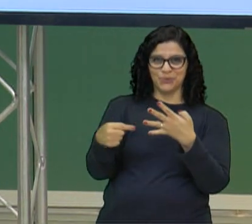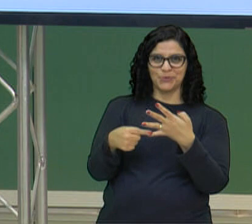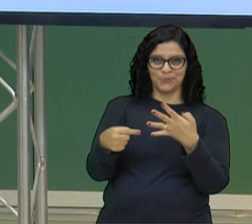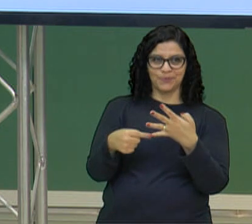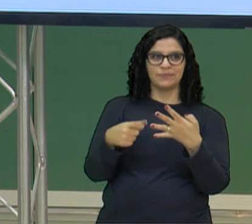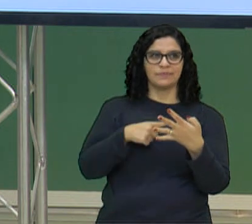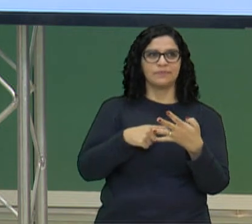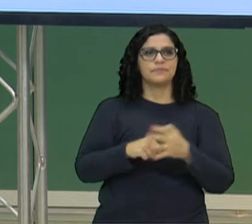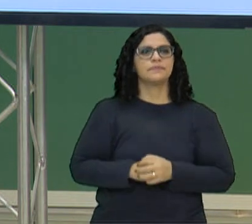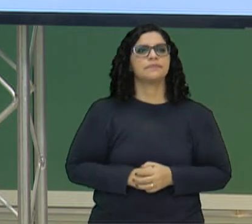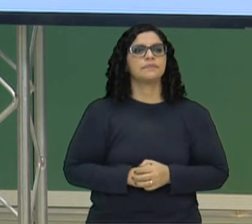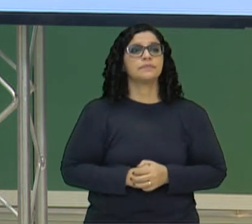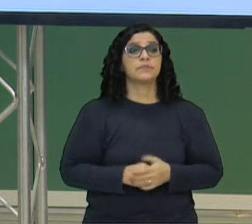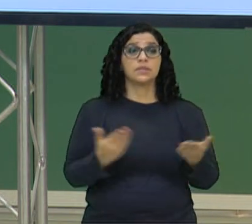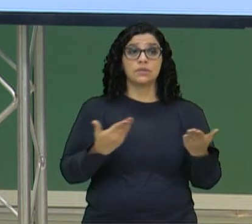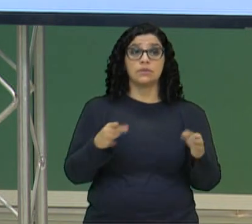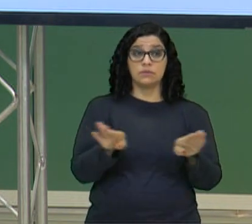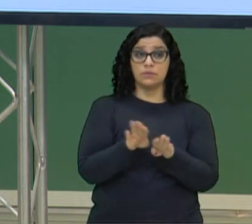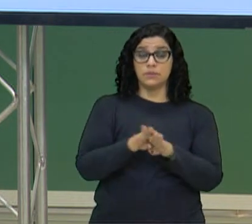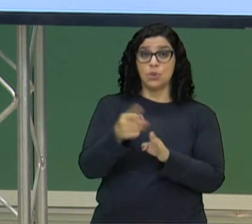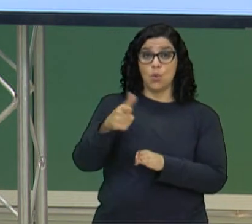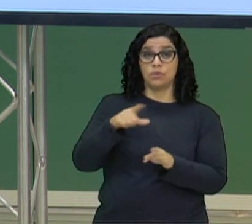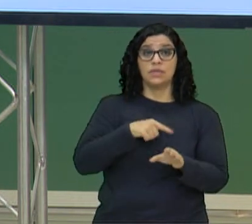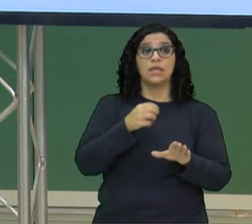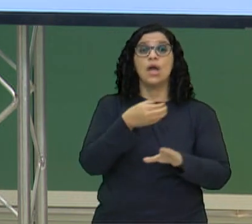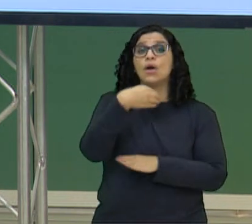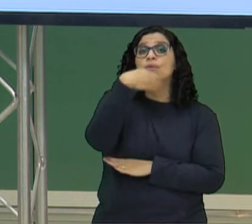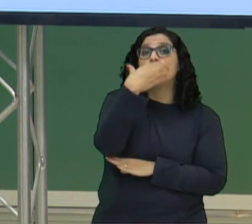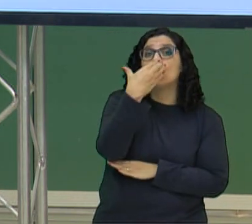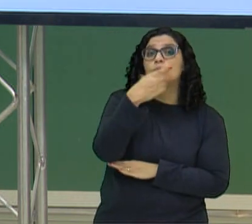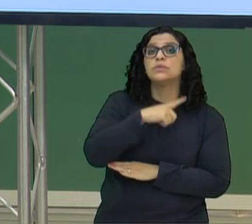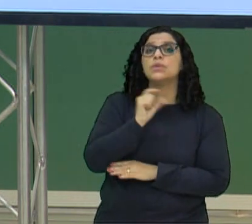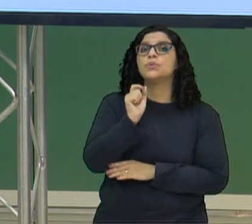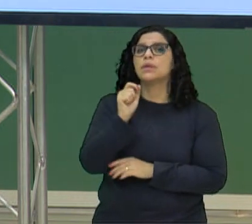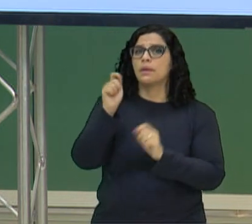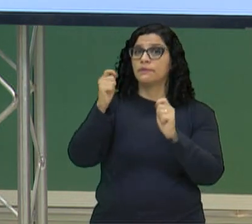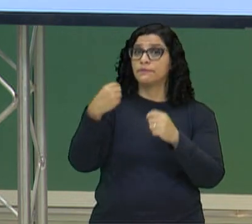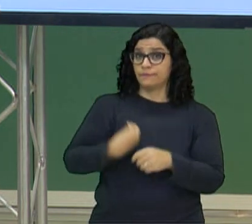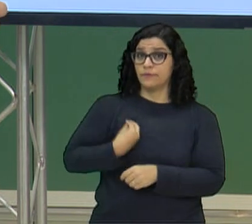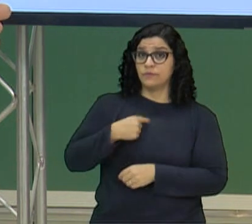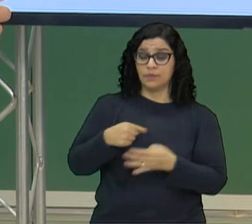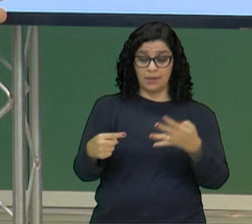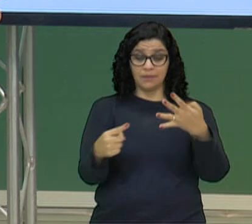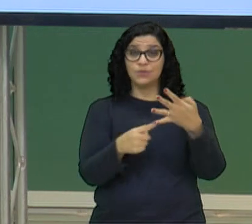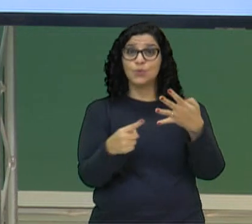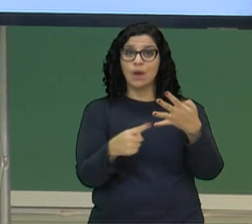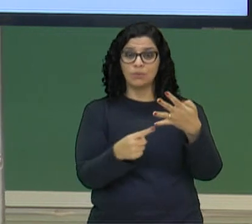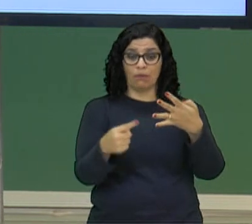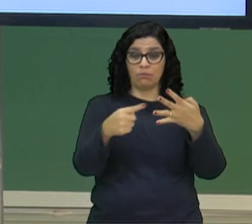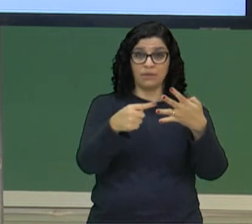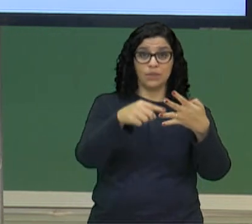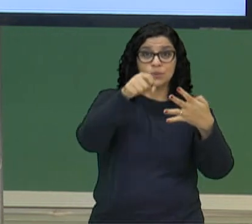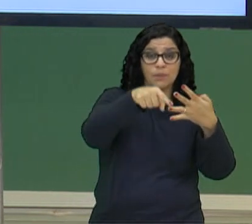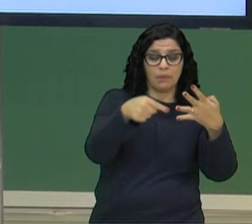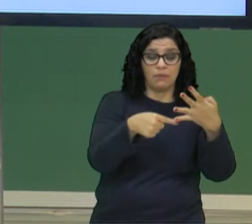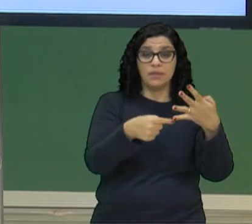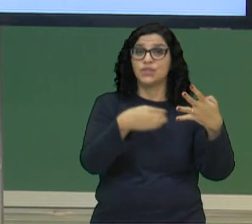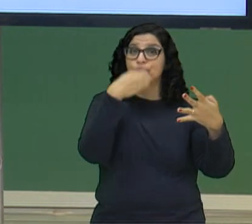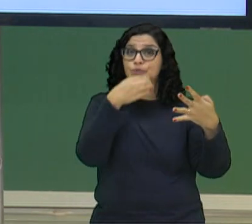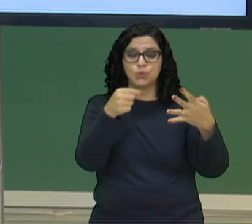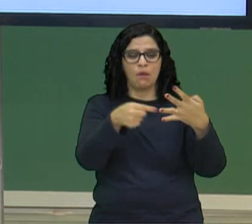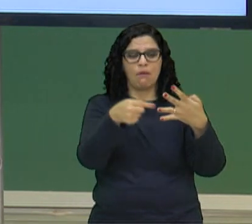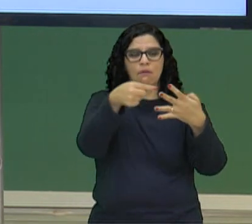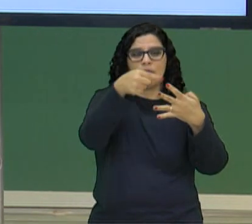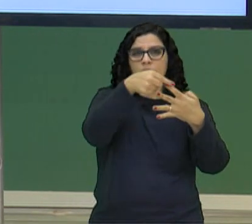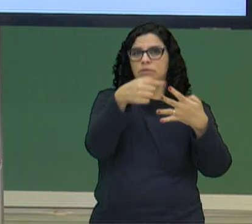angiospermas. Mais uma coisa. Fruto. Ele só é presente nas angiospermas. Os demais grupos não